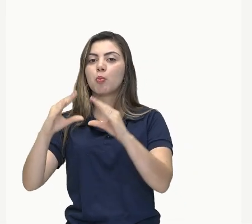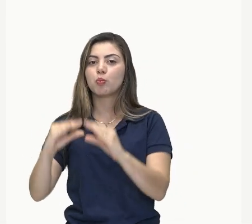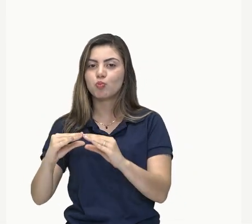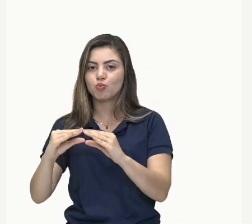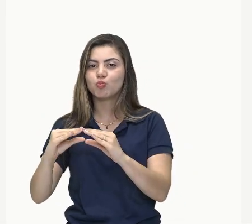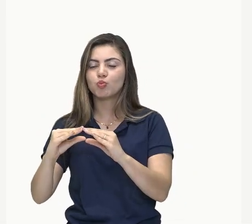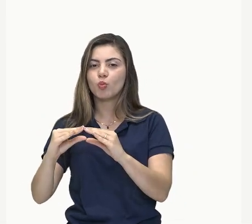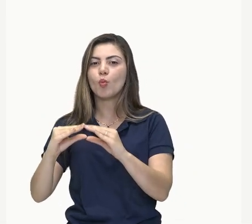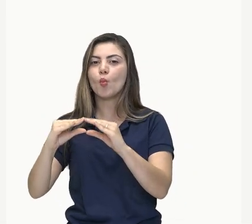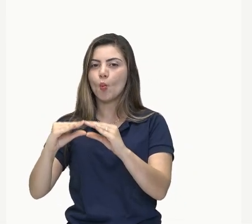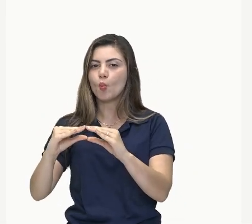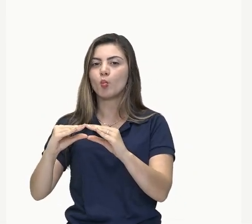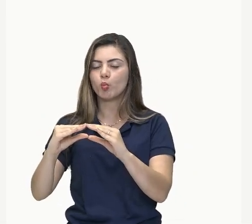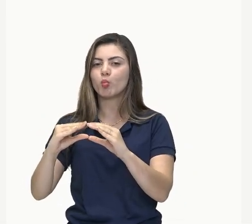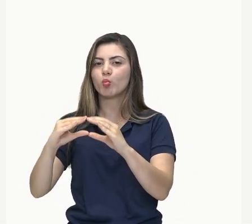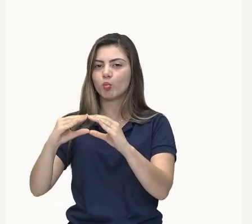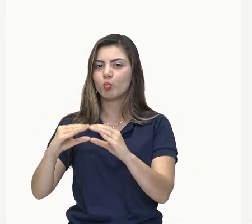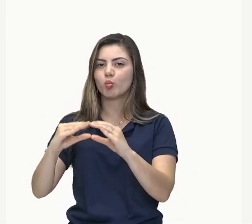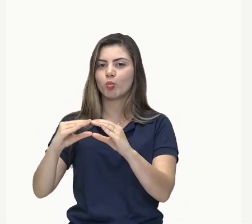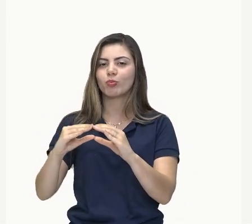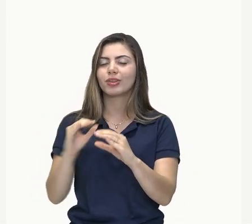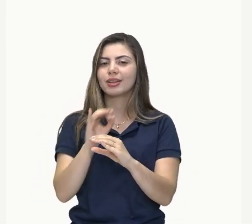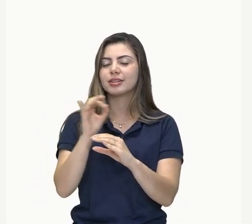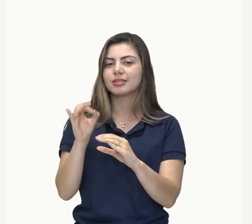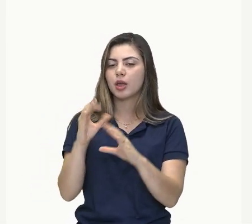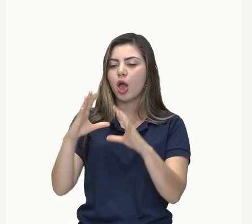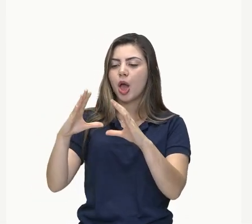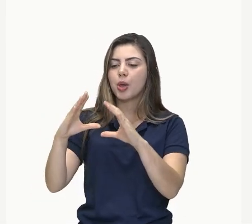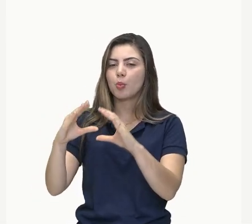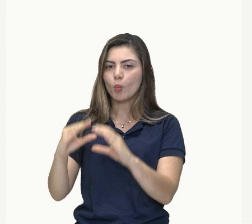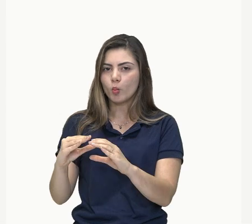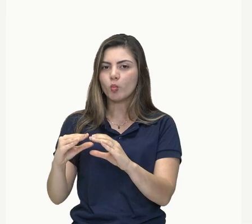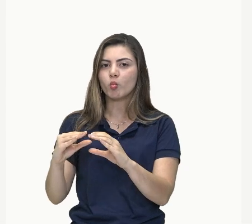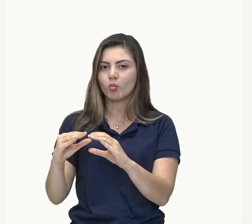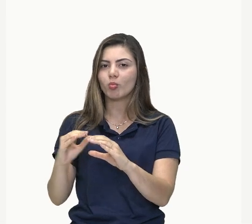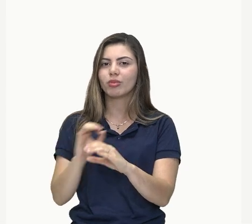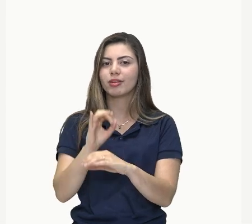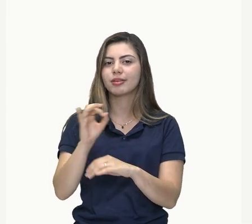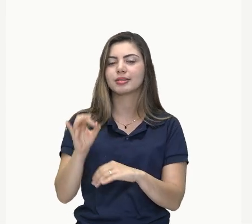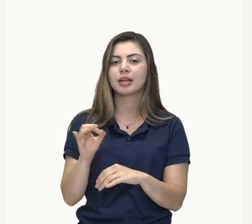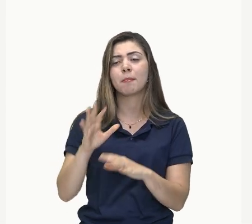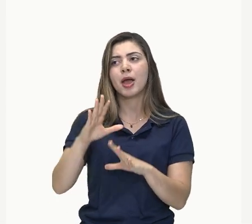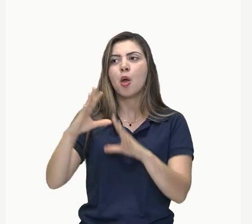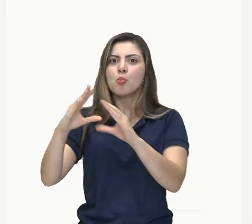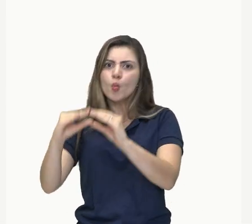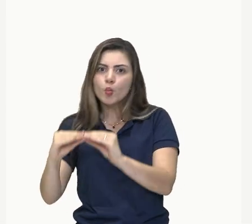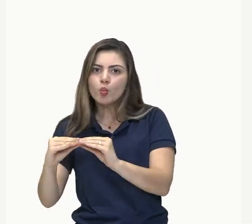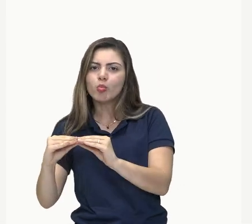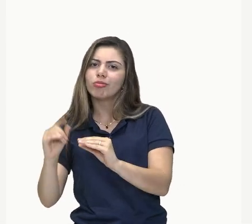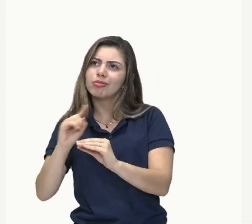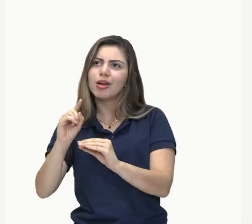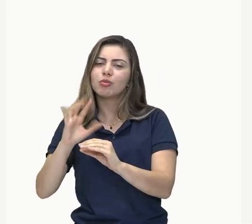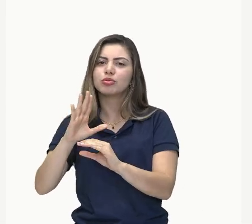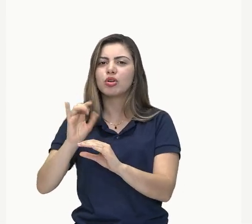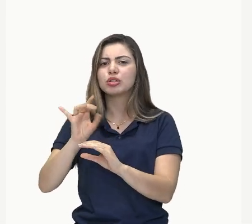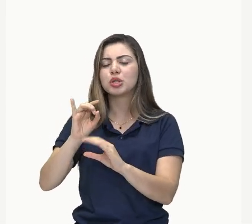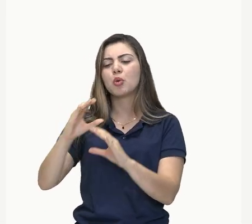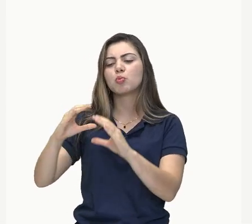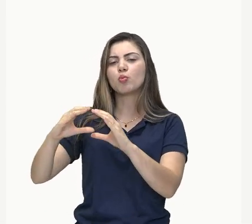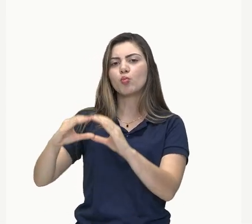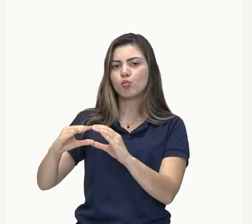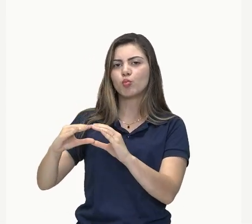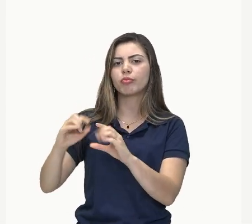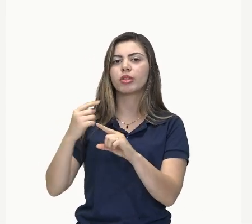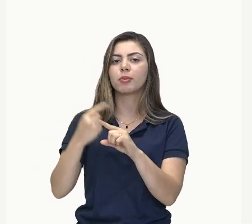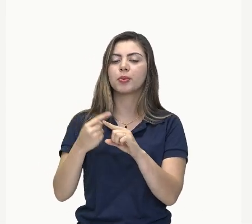De uma maneira mais reservada, né? Não é tão achatada como porque ele está mais próximo